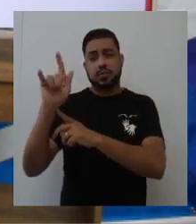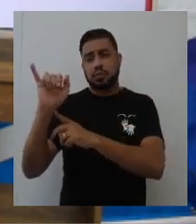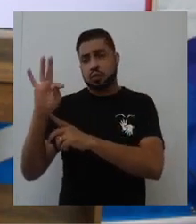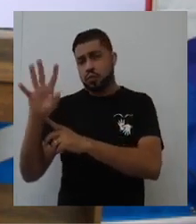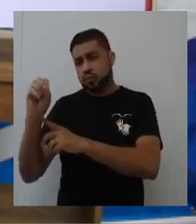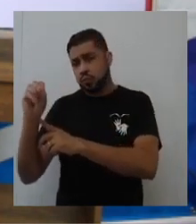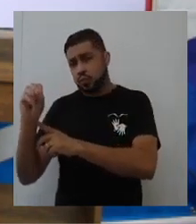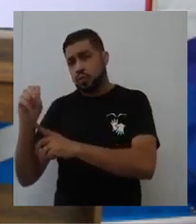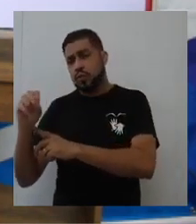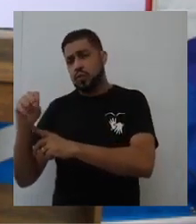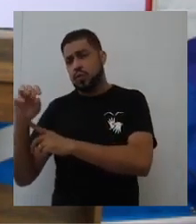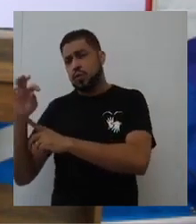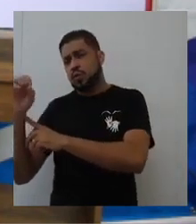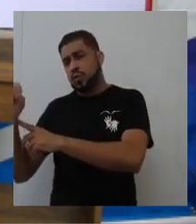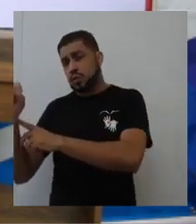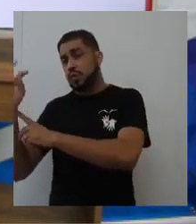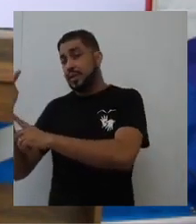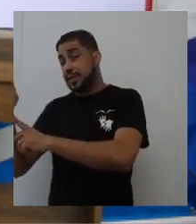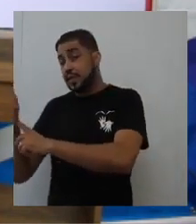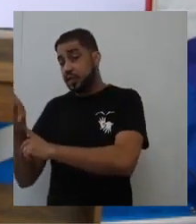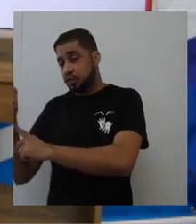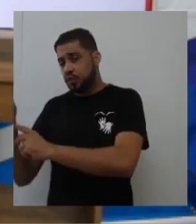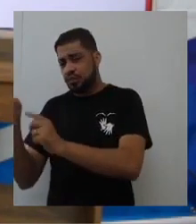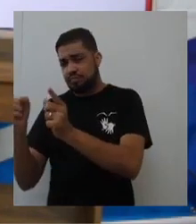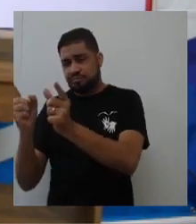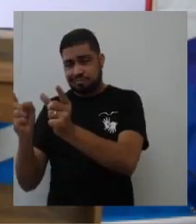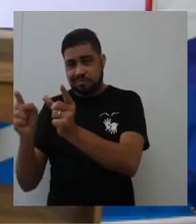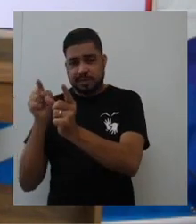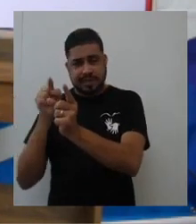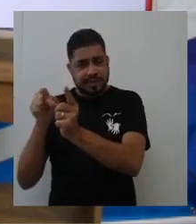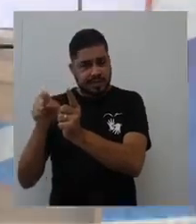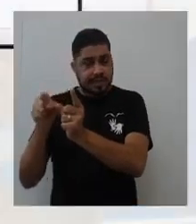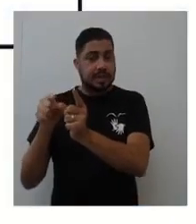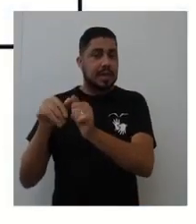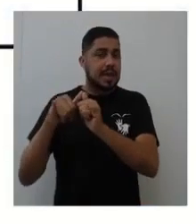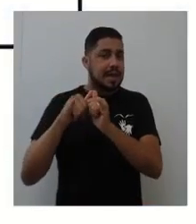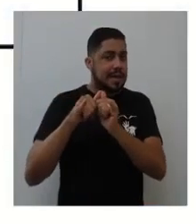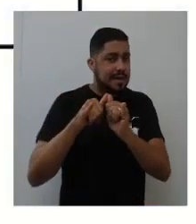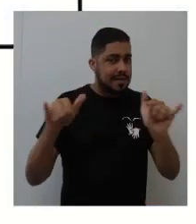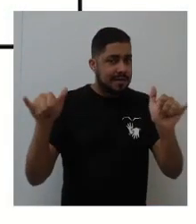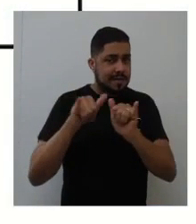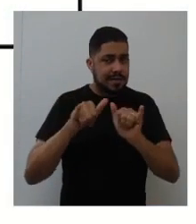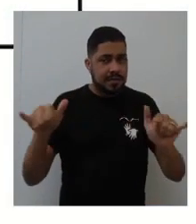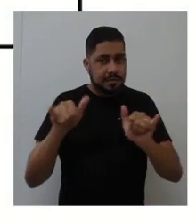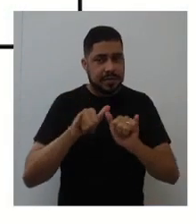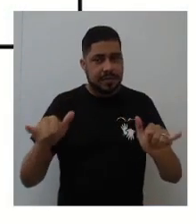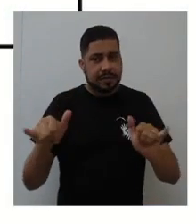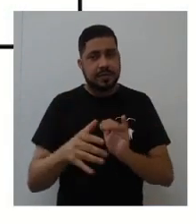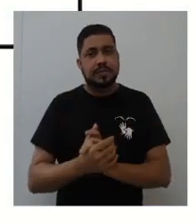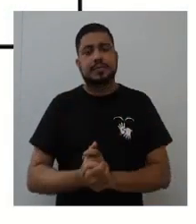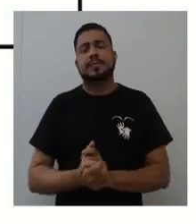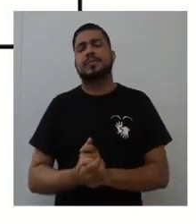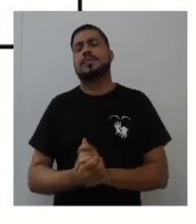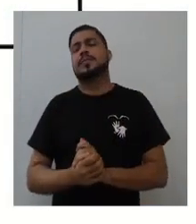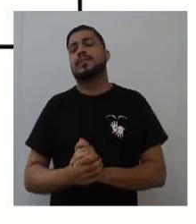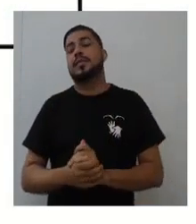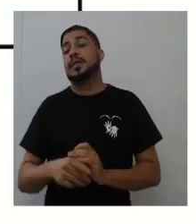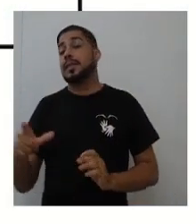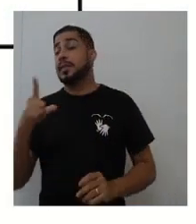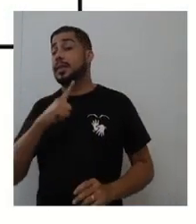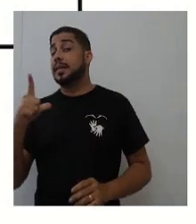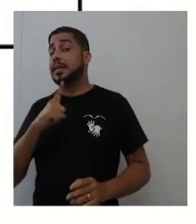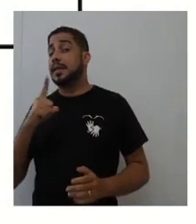veja só, segundo o texto, na verdade, é uma informação que vai estar